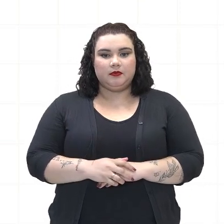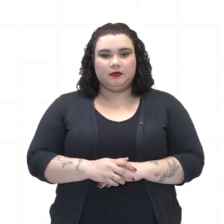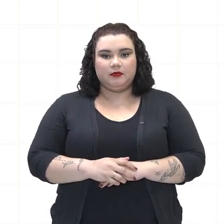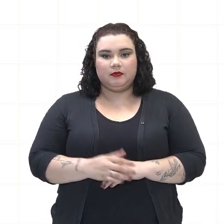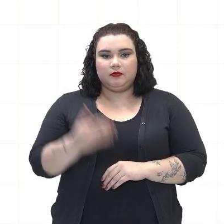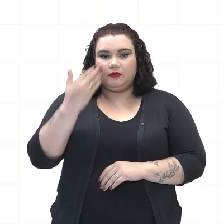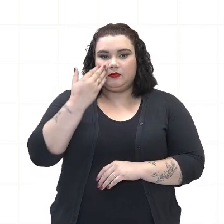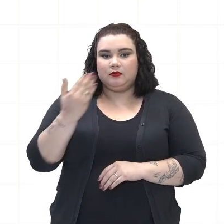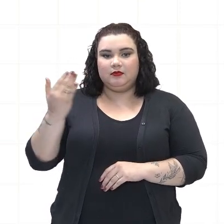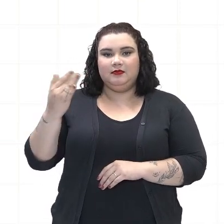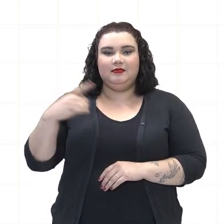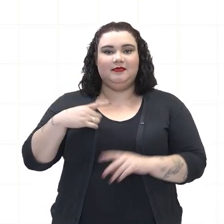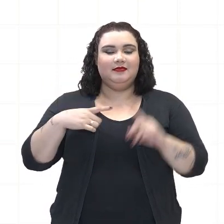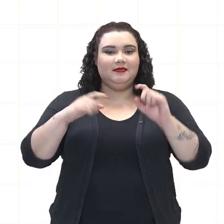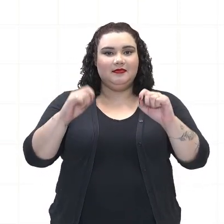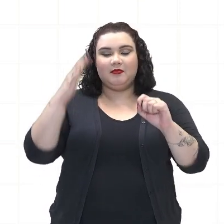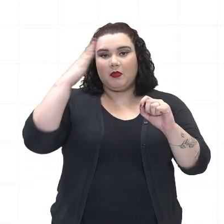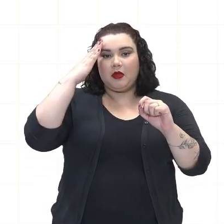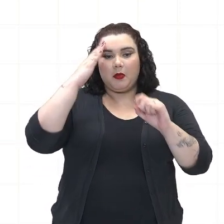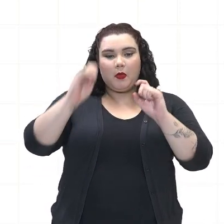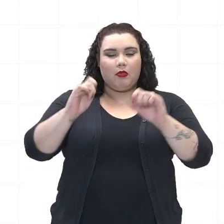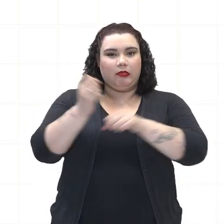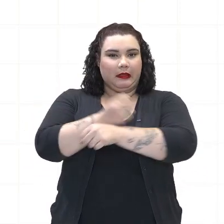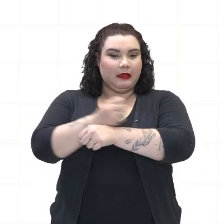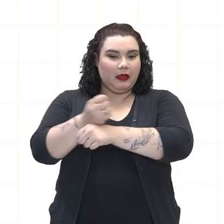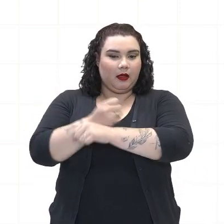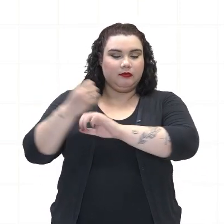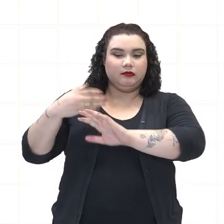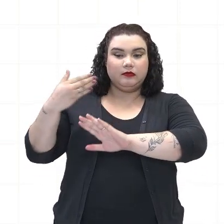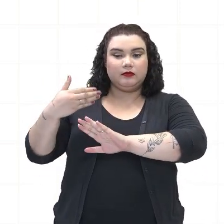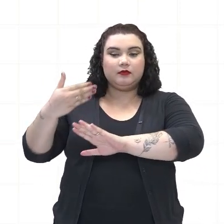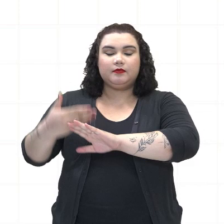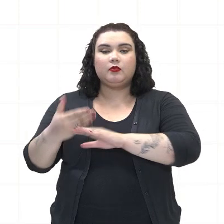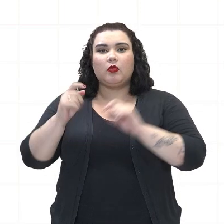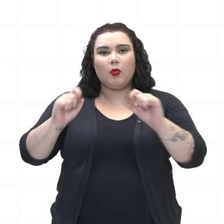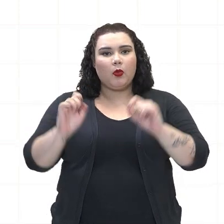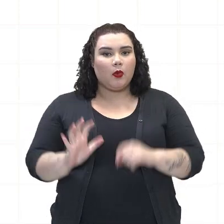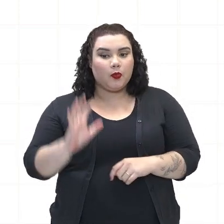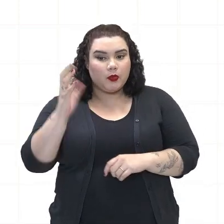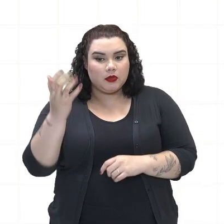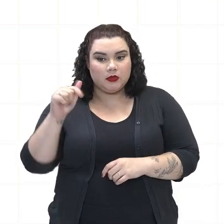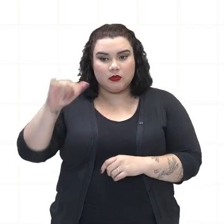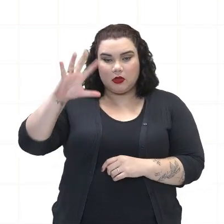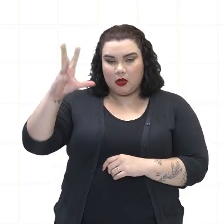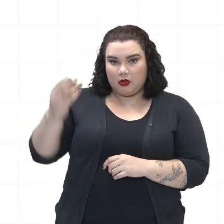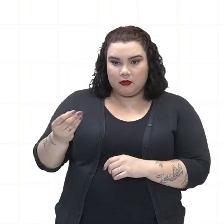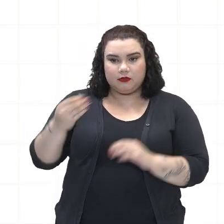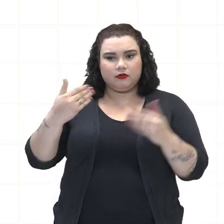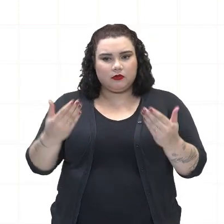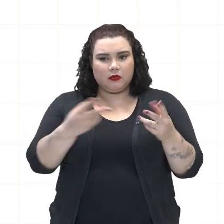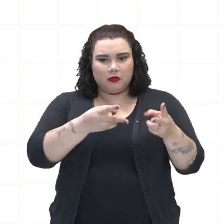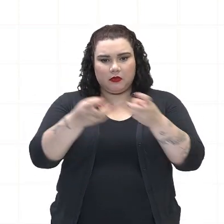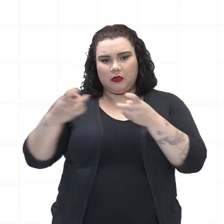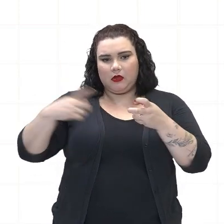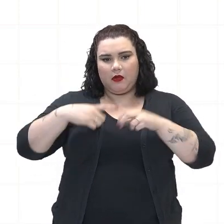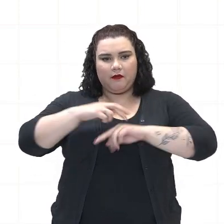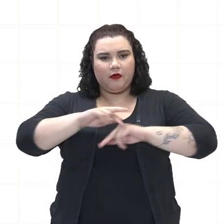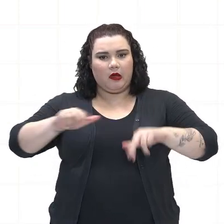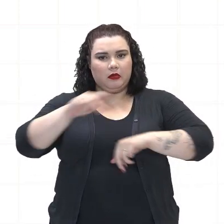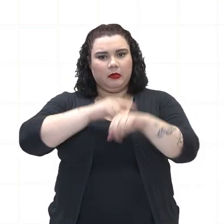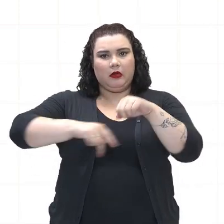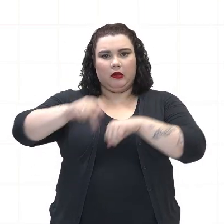E aí, pessoal, ao longo do tempo, olha só o que aconteceu na África. A gente observa que com tantos países